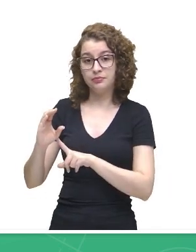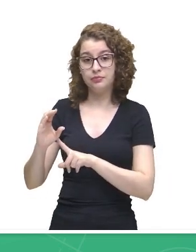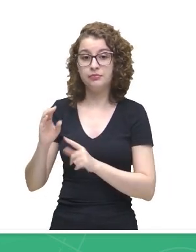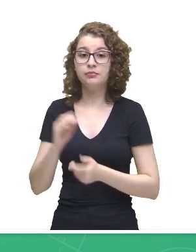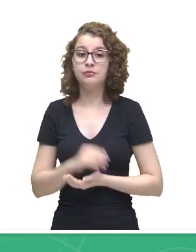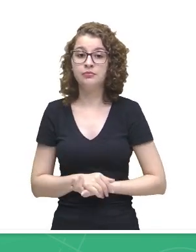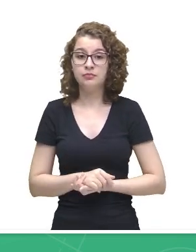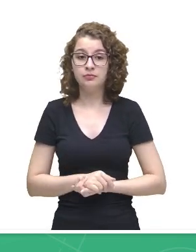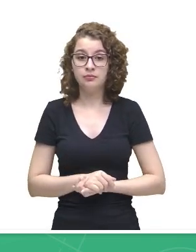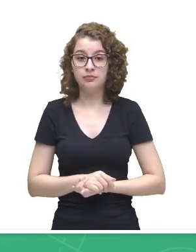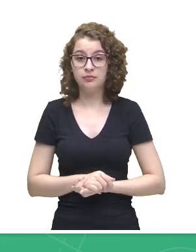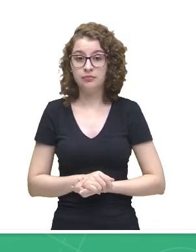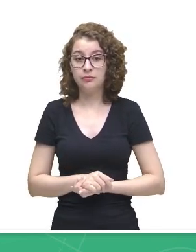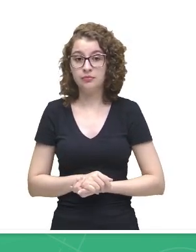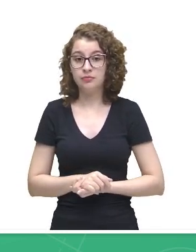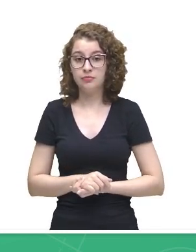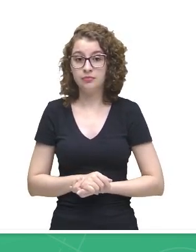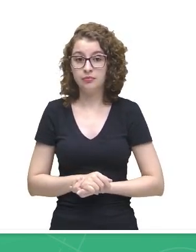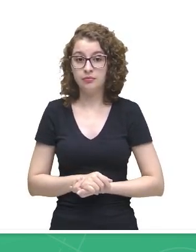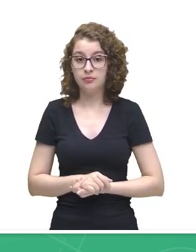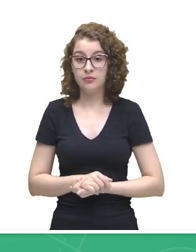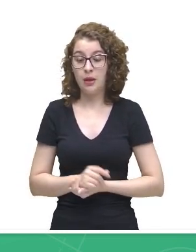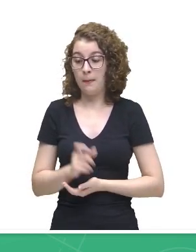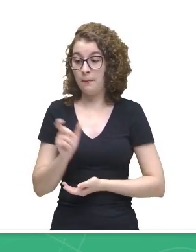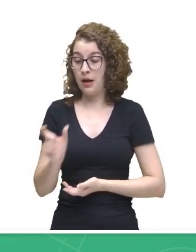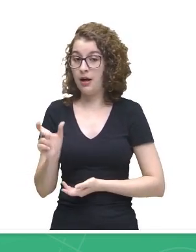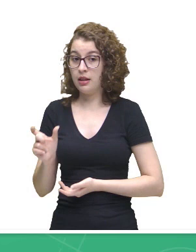tenho a palavra because,